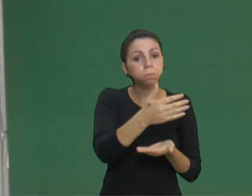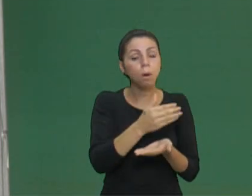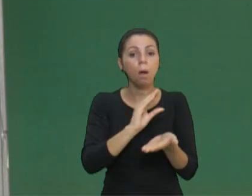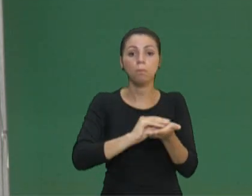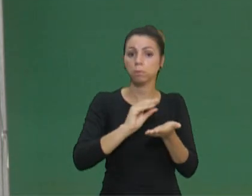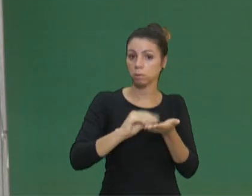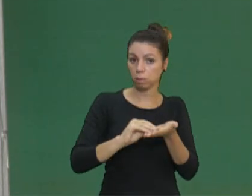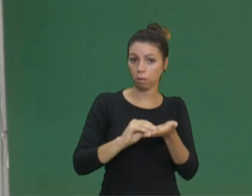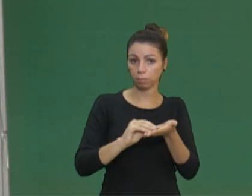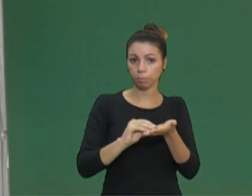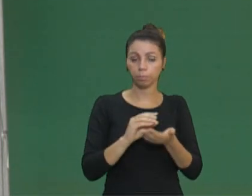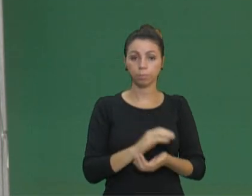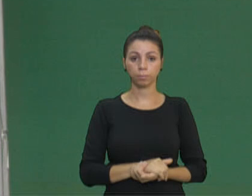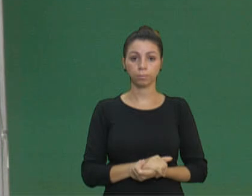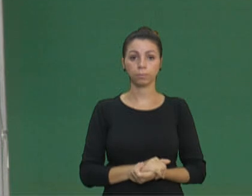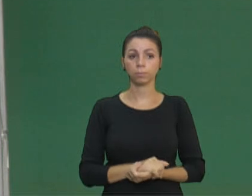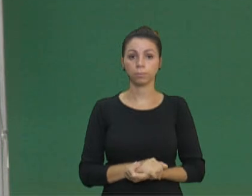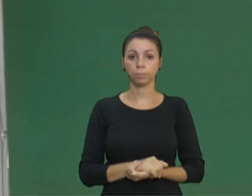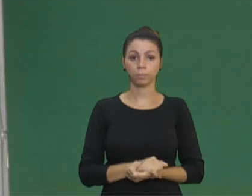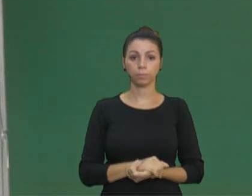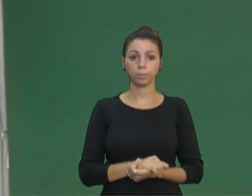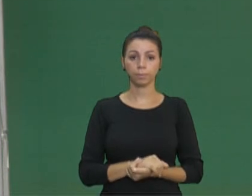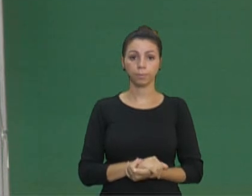eles fazem isso, tá?